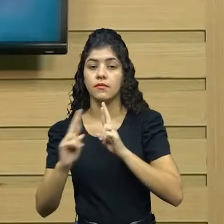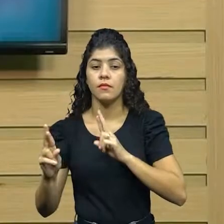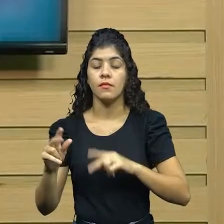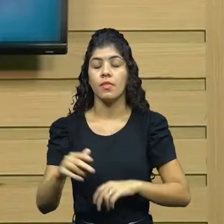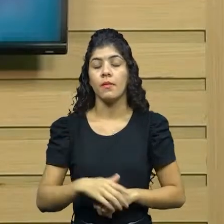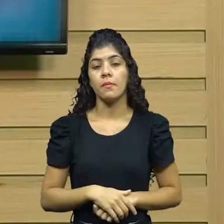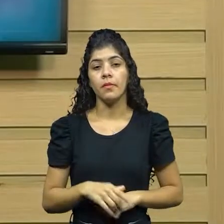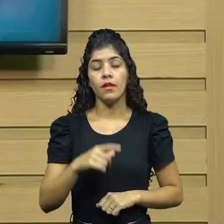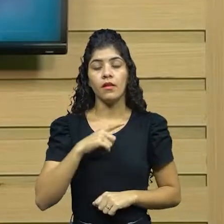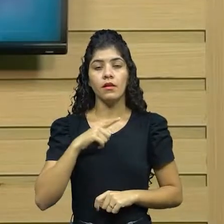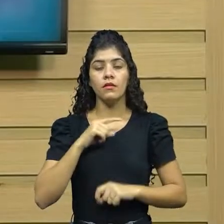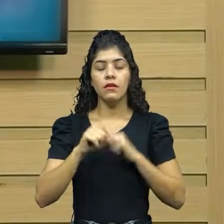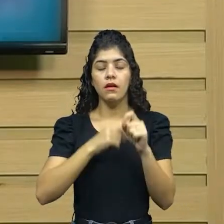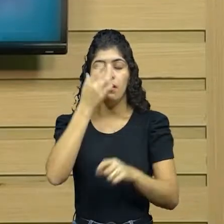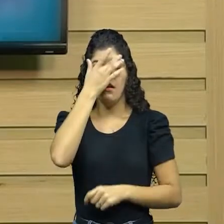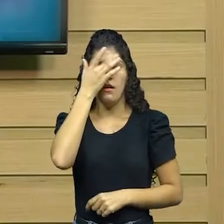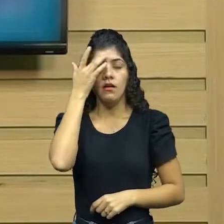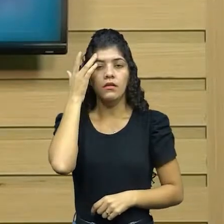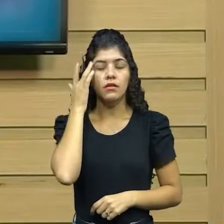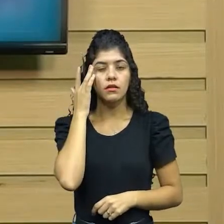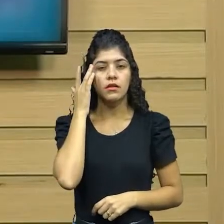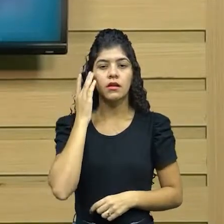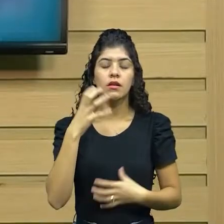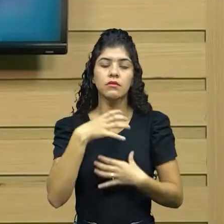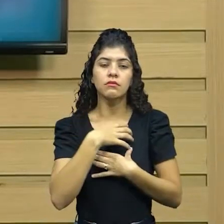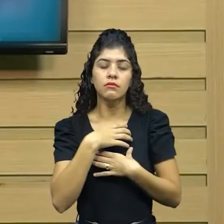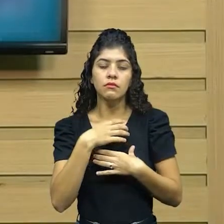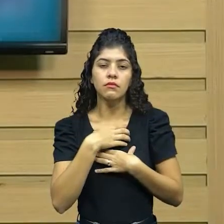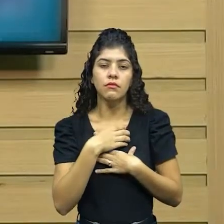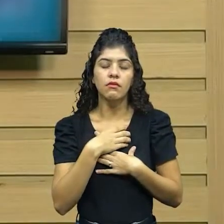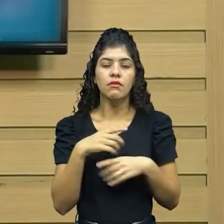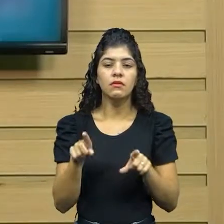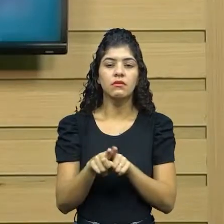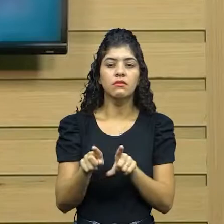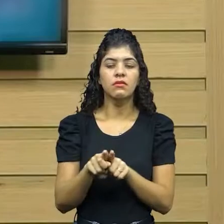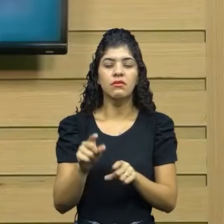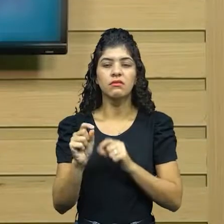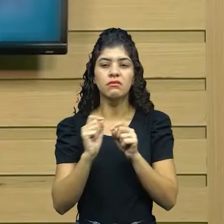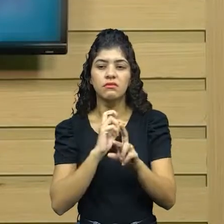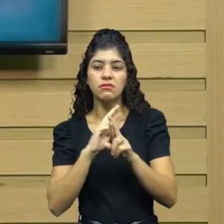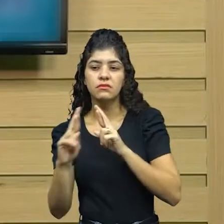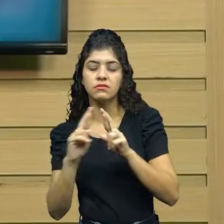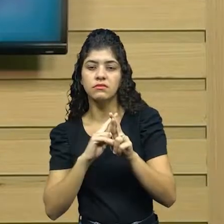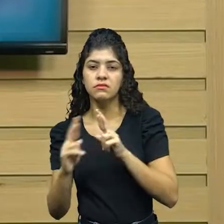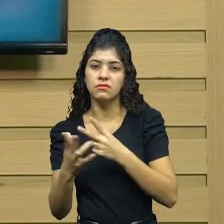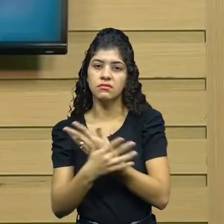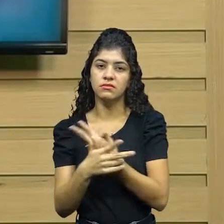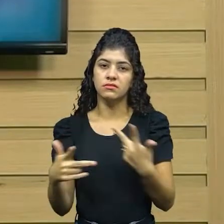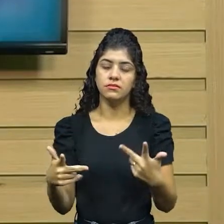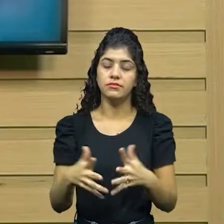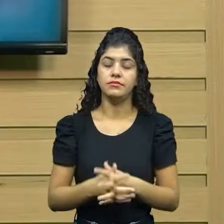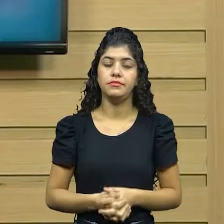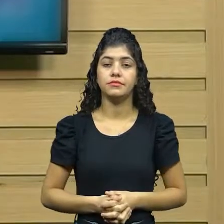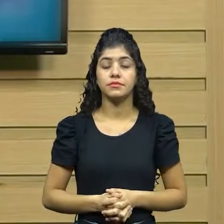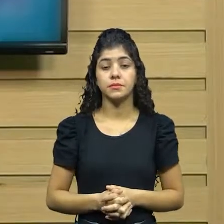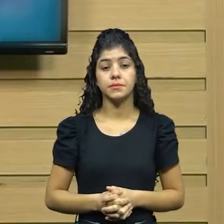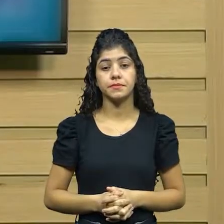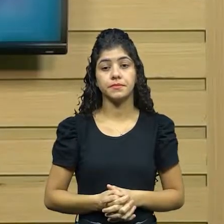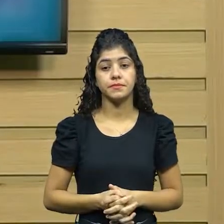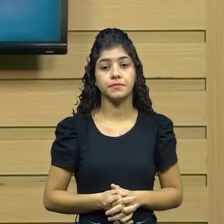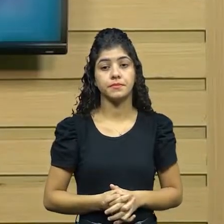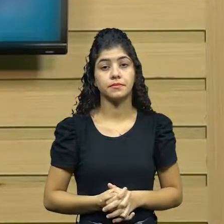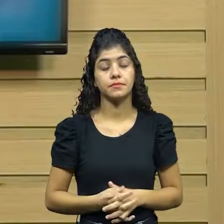relacionado às pessoas, como as pessoas se sentem ao estar se relacionando com a empresa. Então, o marketing